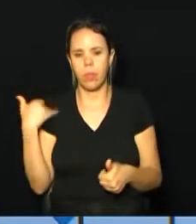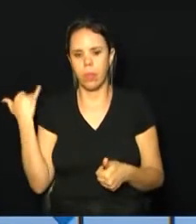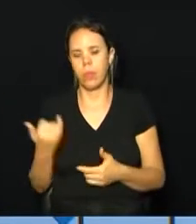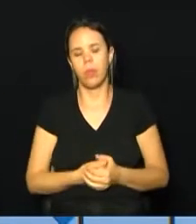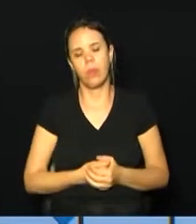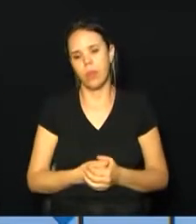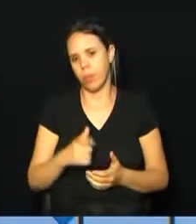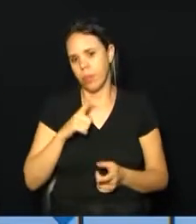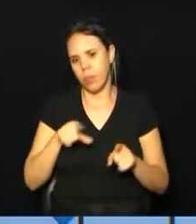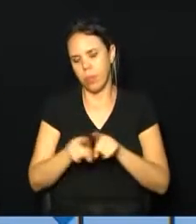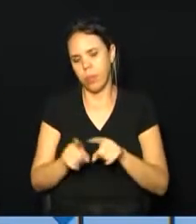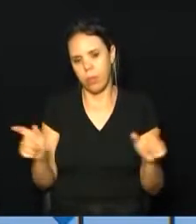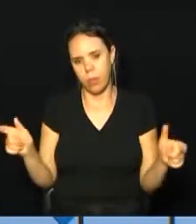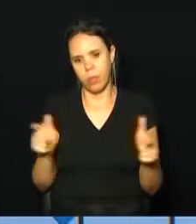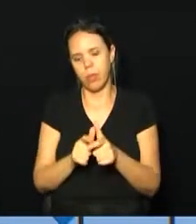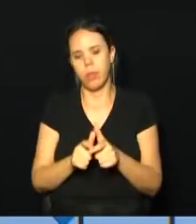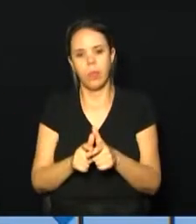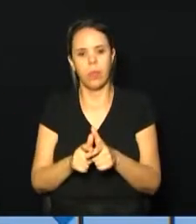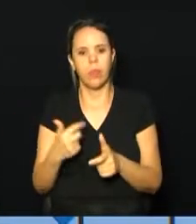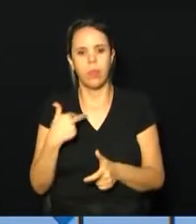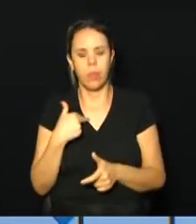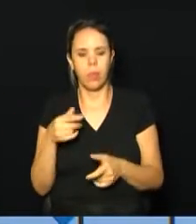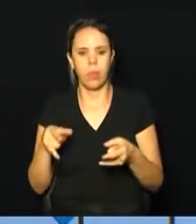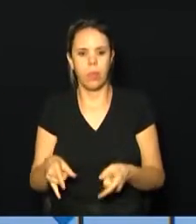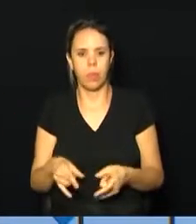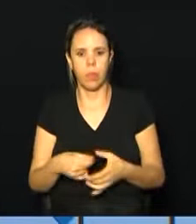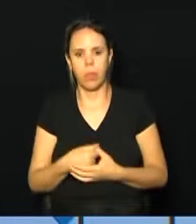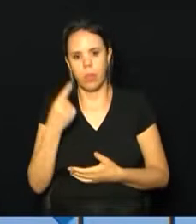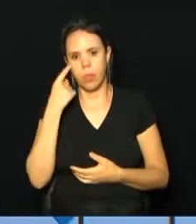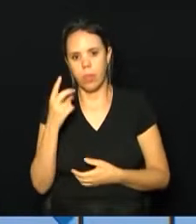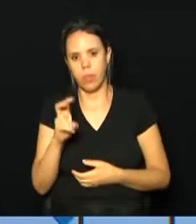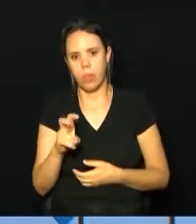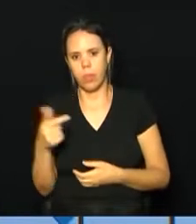a gente também tem reduzido aqui a taxa de ocupação em leitos. Olha, são